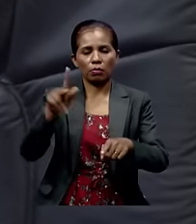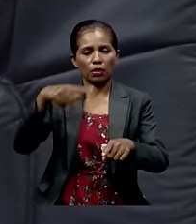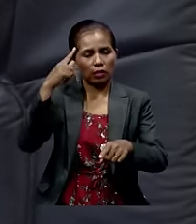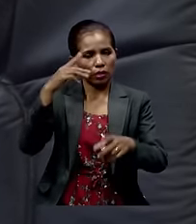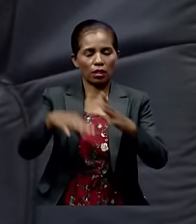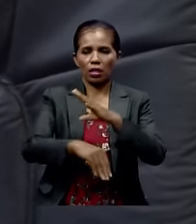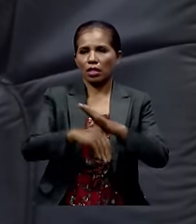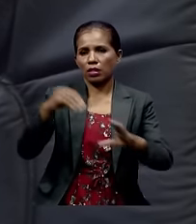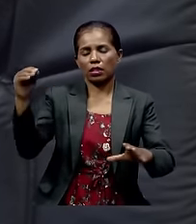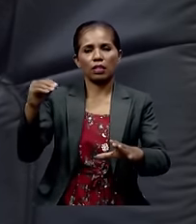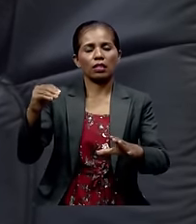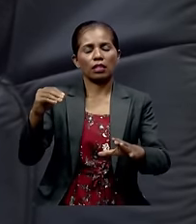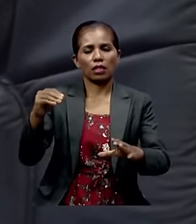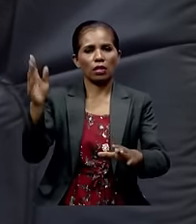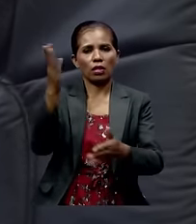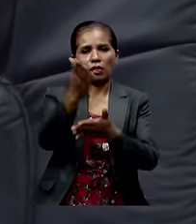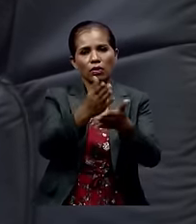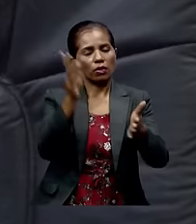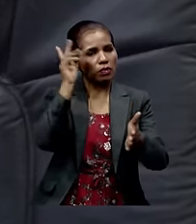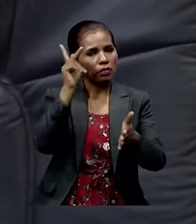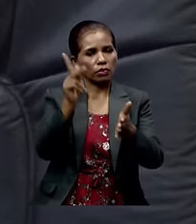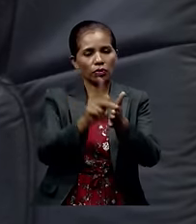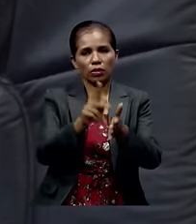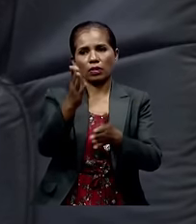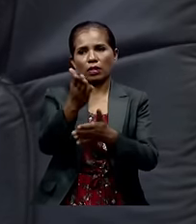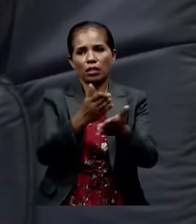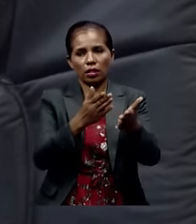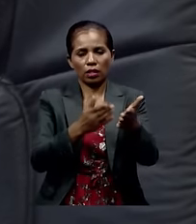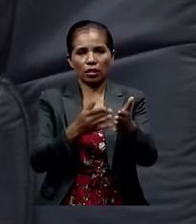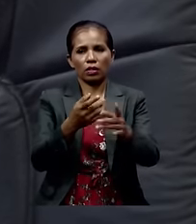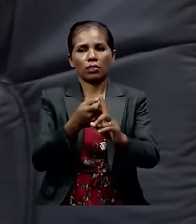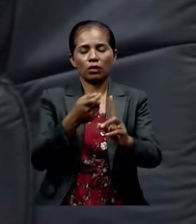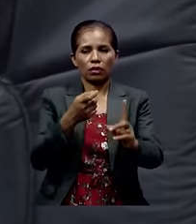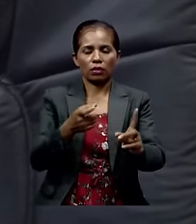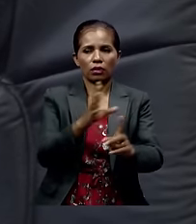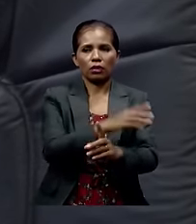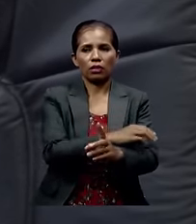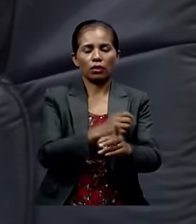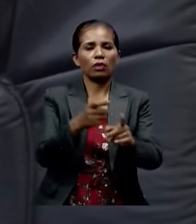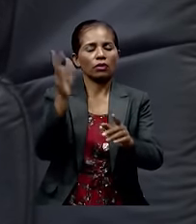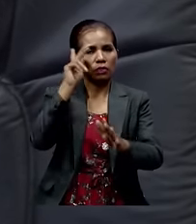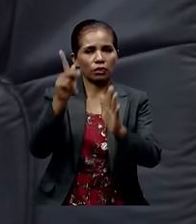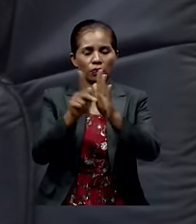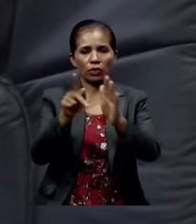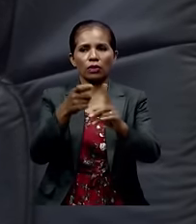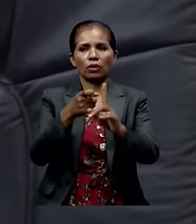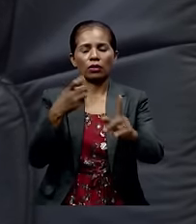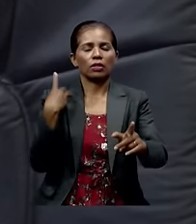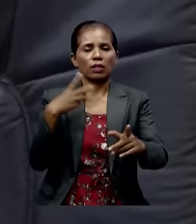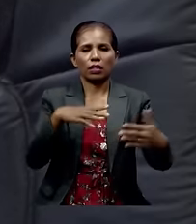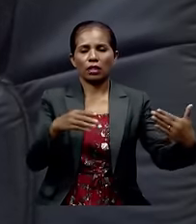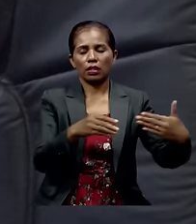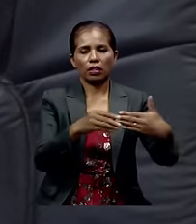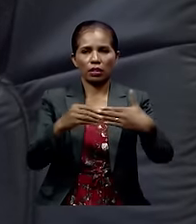ou coadia, metade rosi fotografia, entidade ou foto rosi que tenha líder